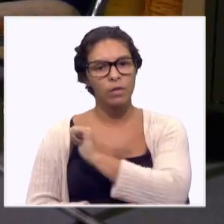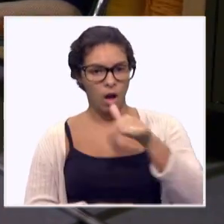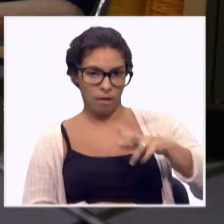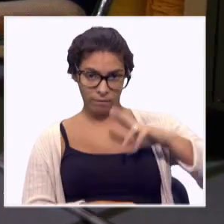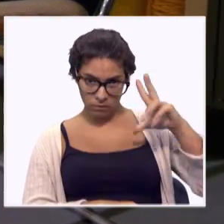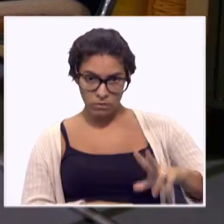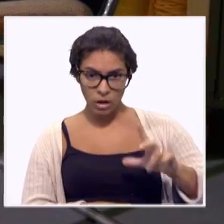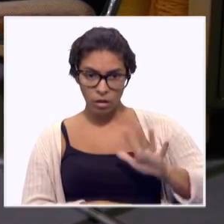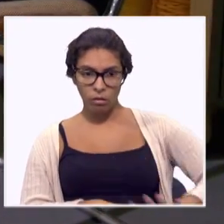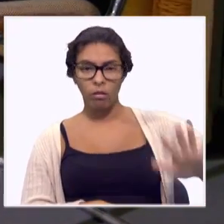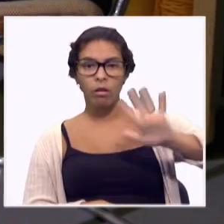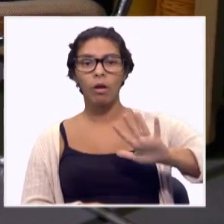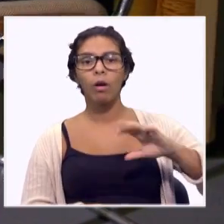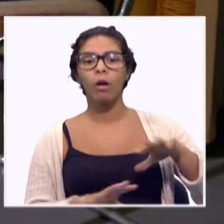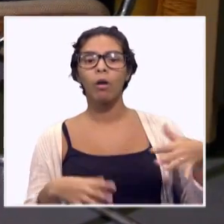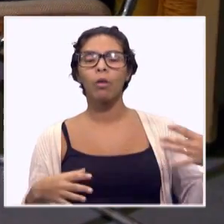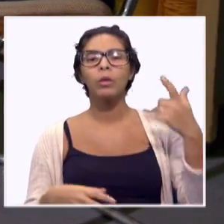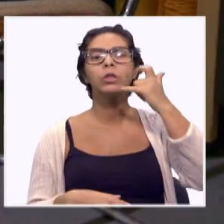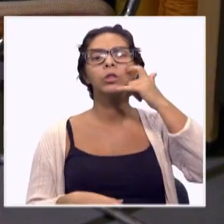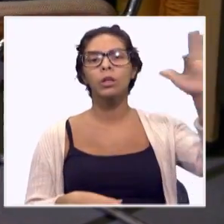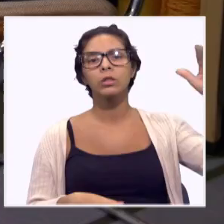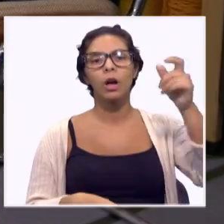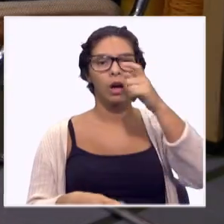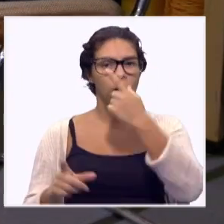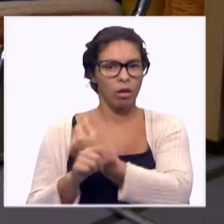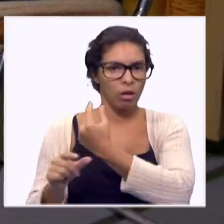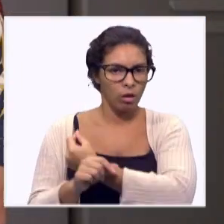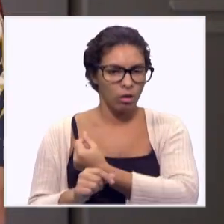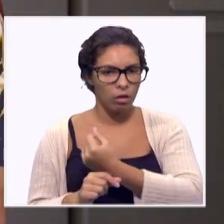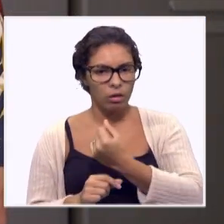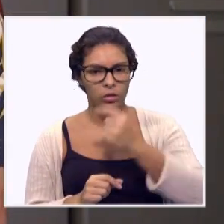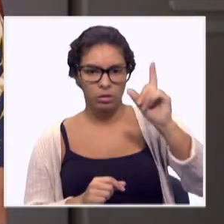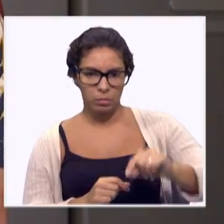pessoas daqui de Portugal, portanto são portugueses, ou pessoas internacionais?